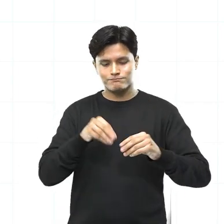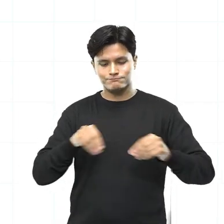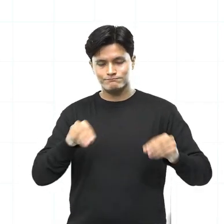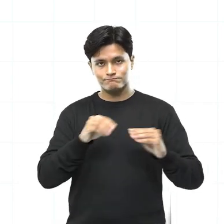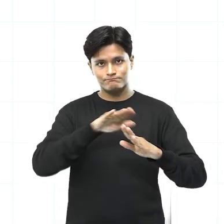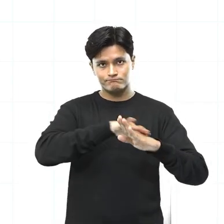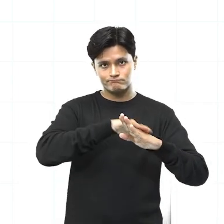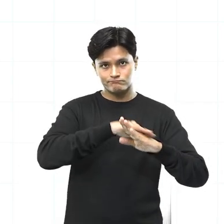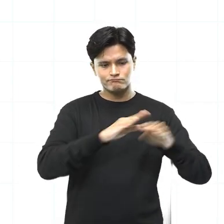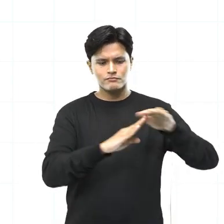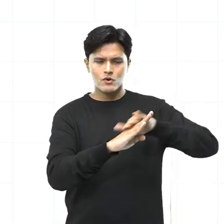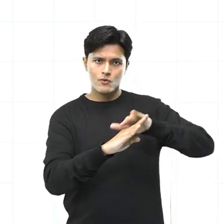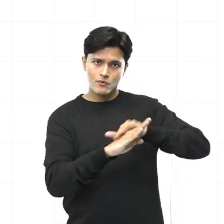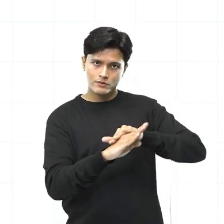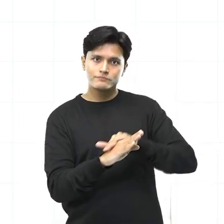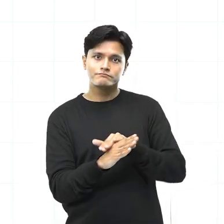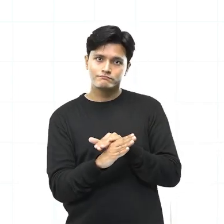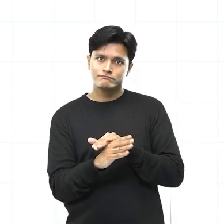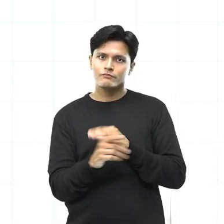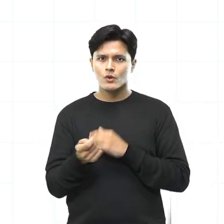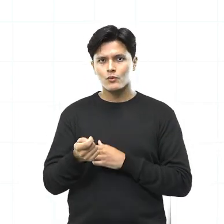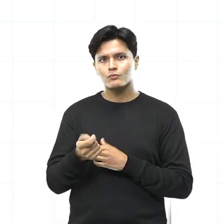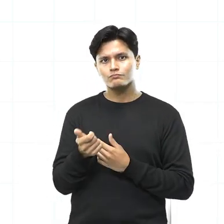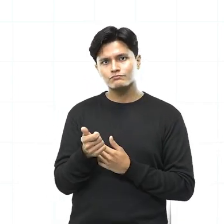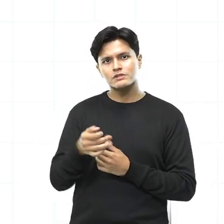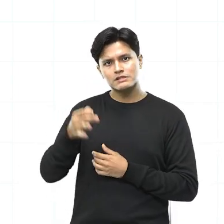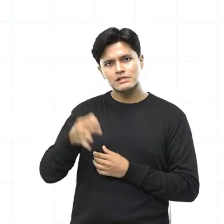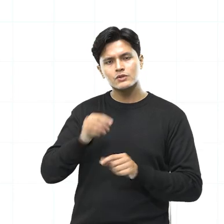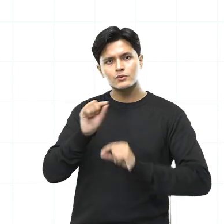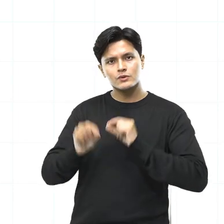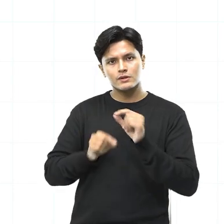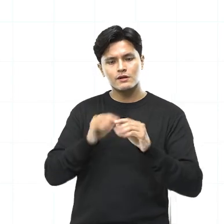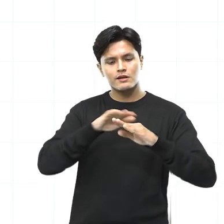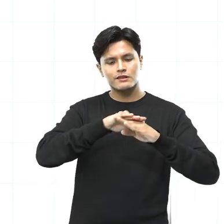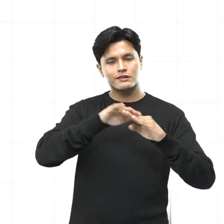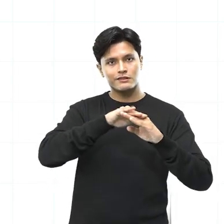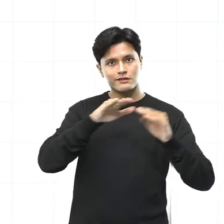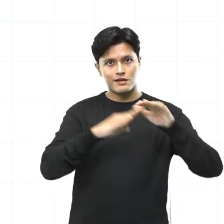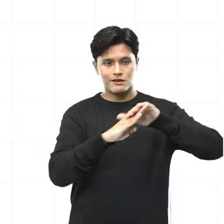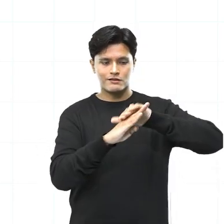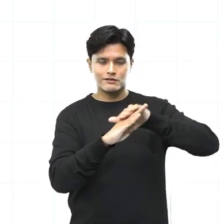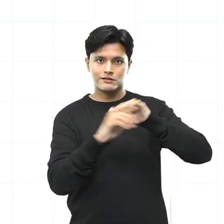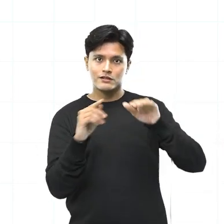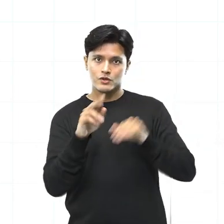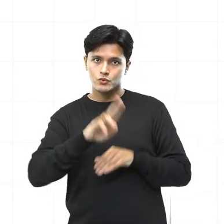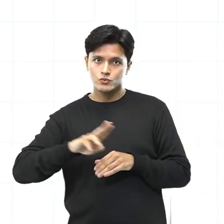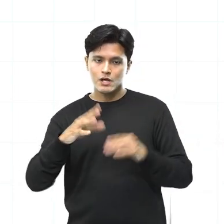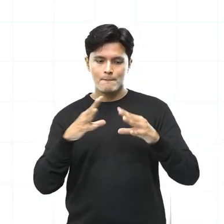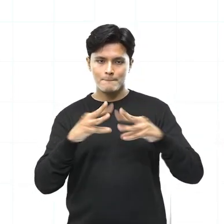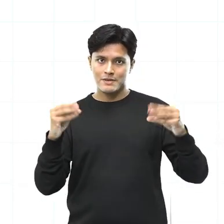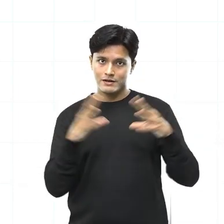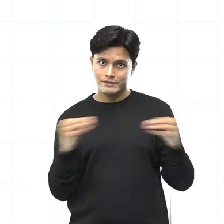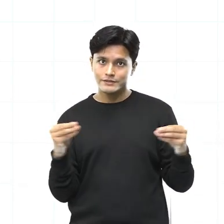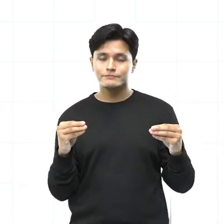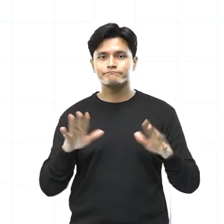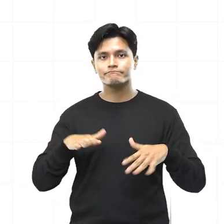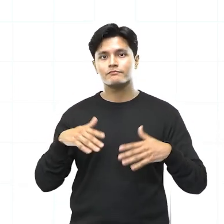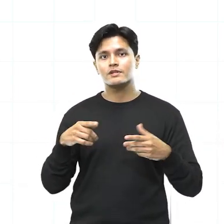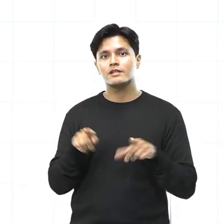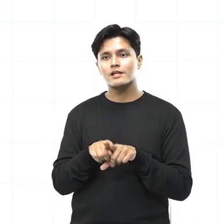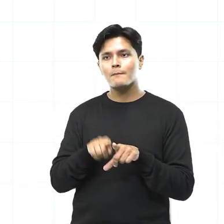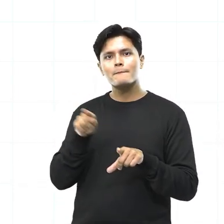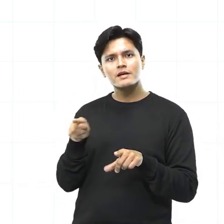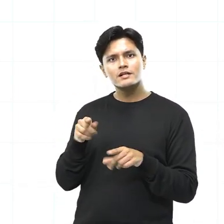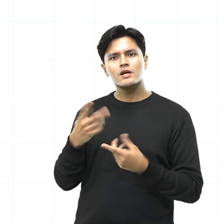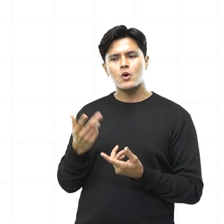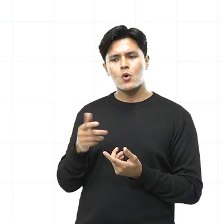é também de palha, né? Inclusive, quando ele fuma cigarro, ele não tem condição de comprar o cigarro que a gente vê assim, não.